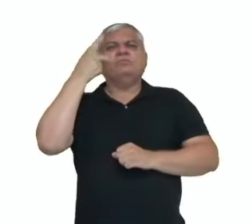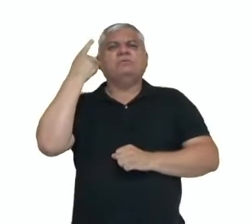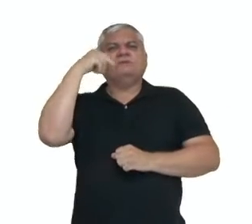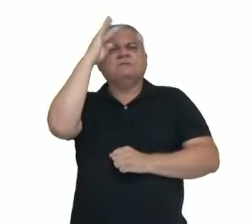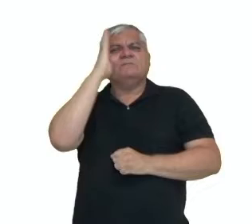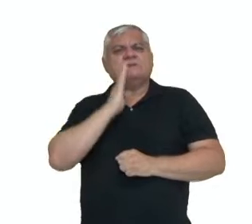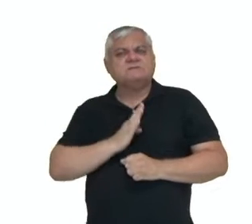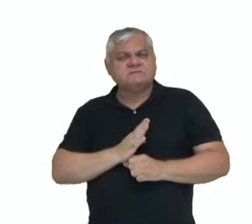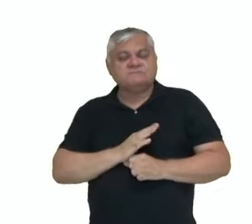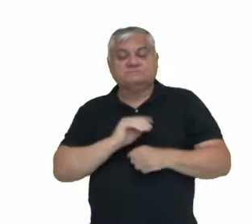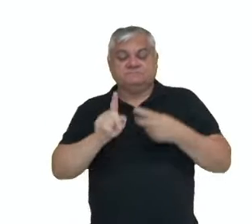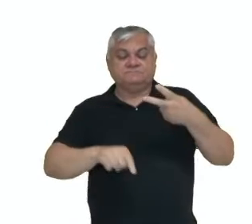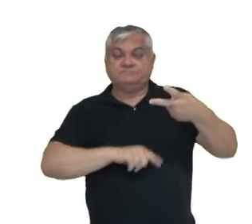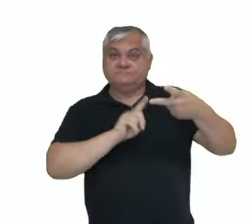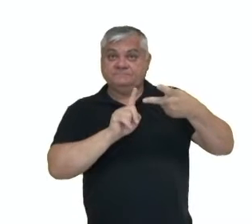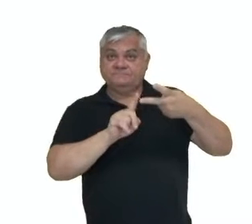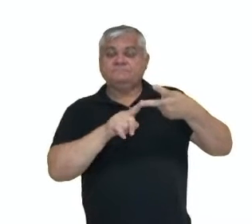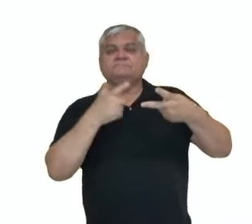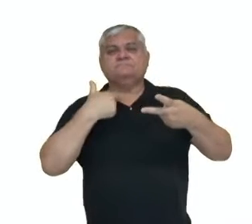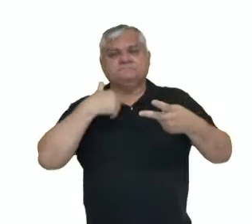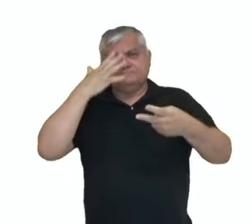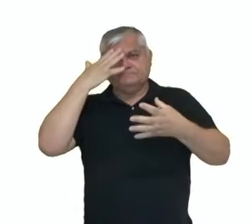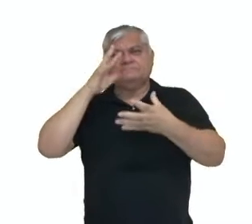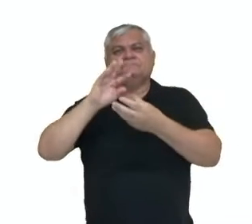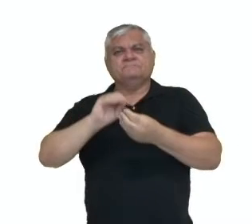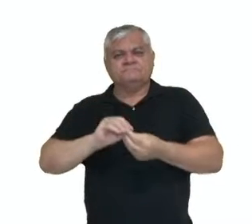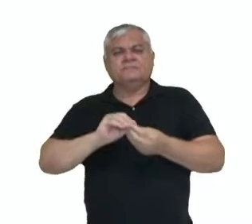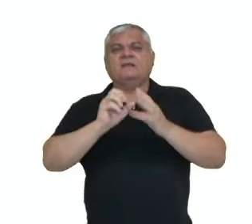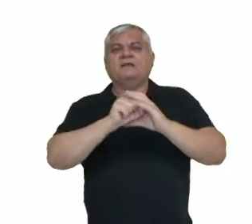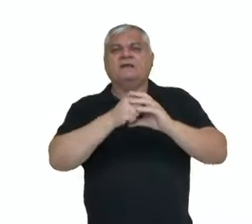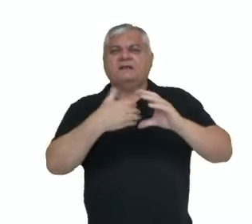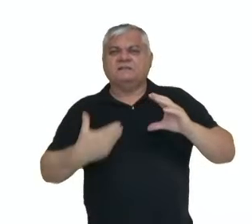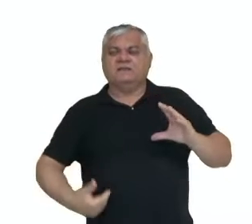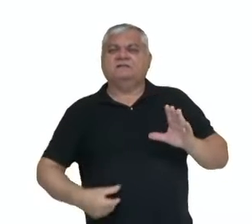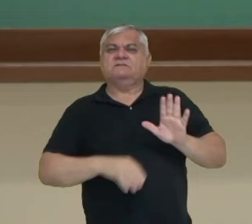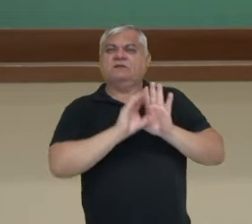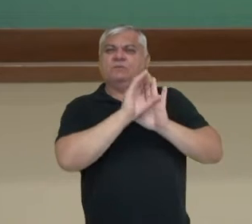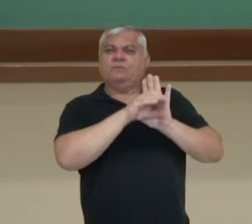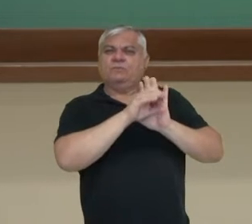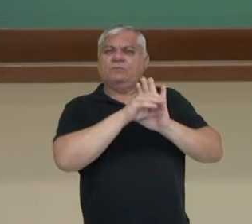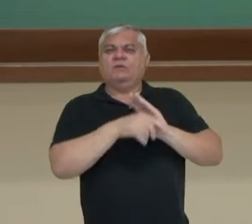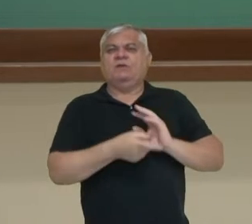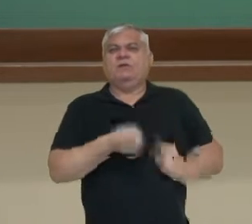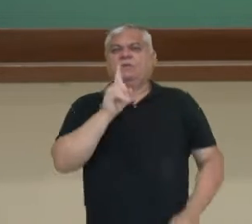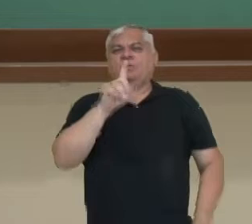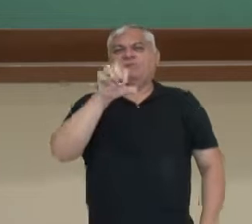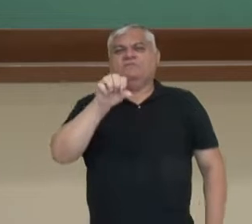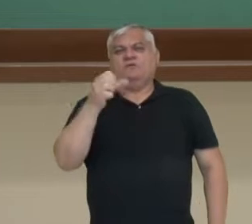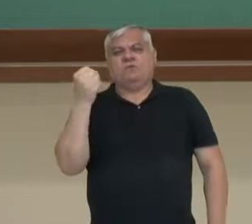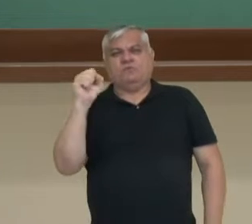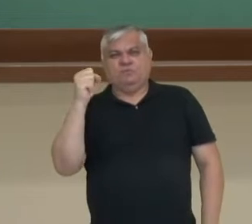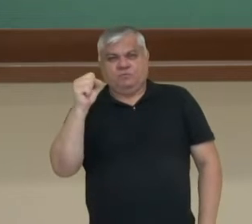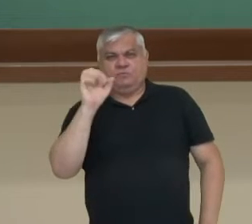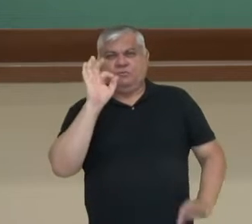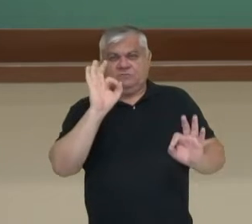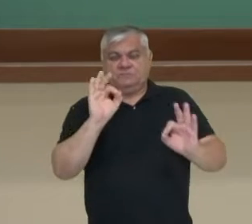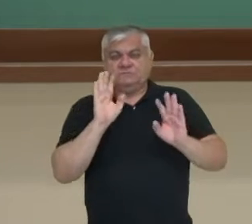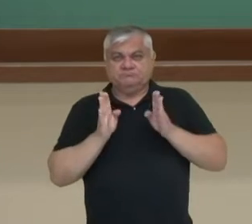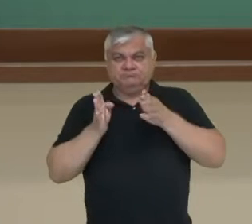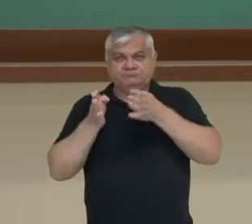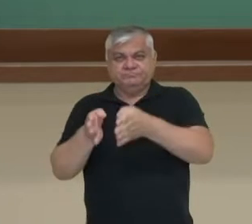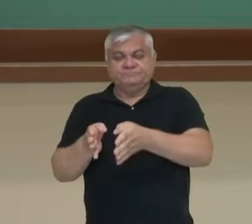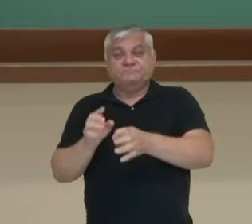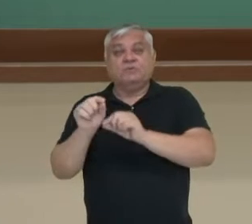brasileira. E, em segundo, compreender as características da Constituição de 1988.